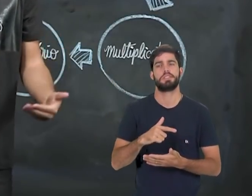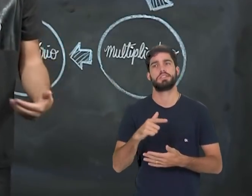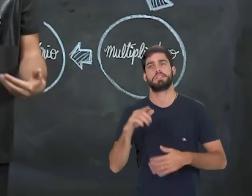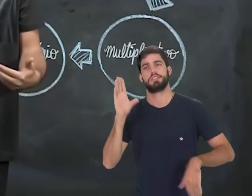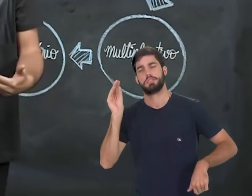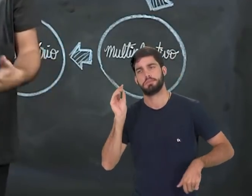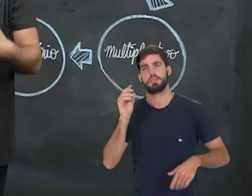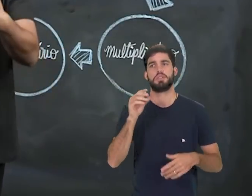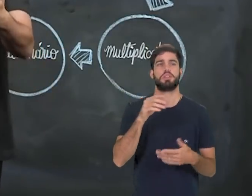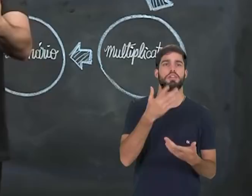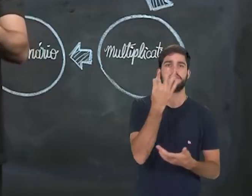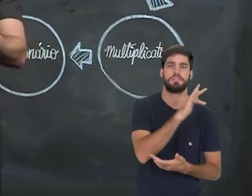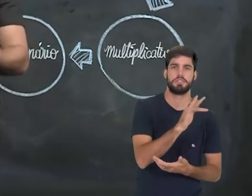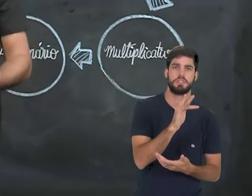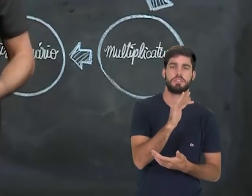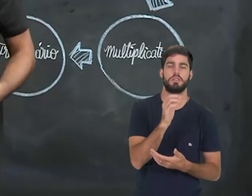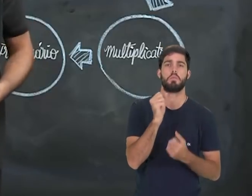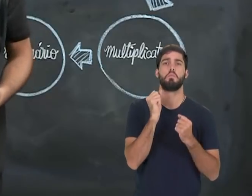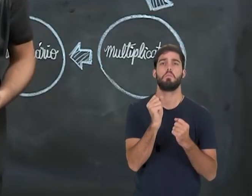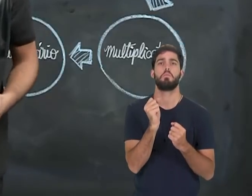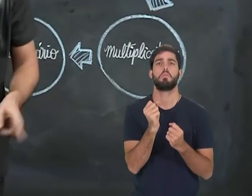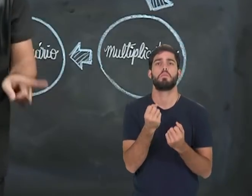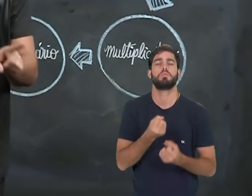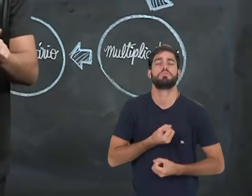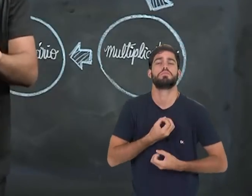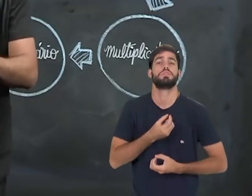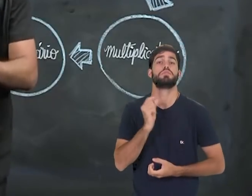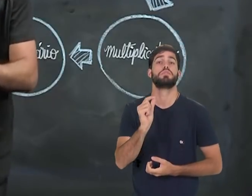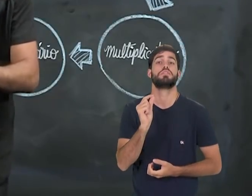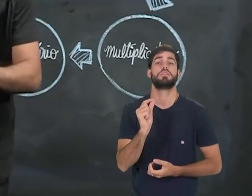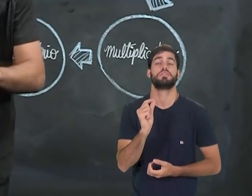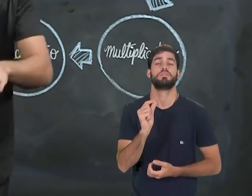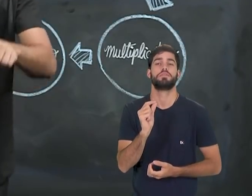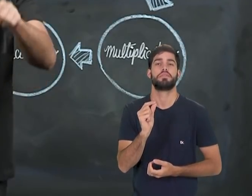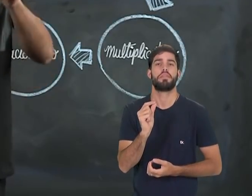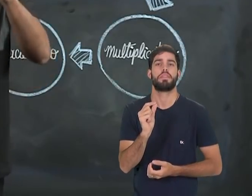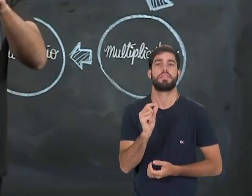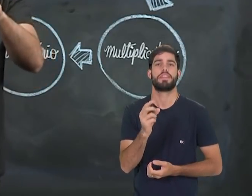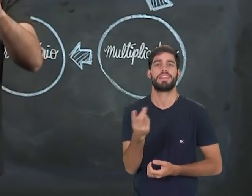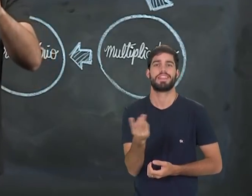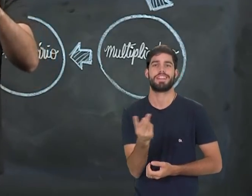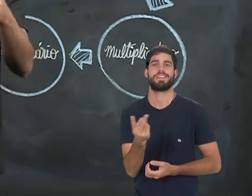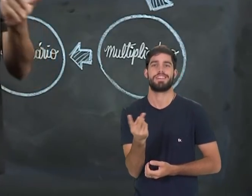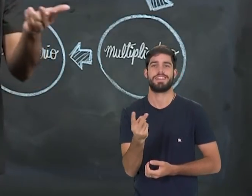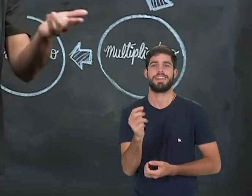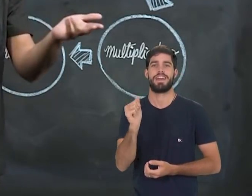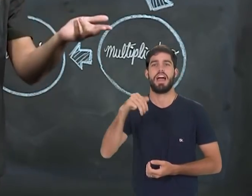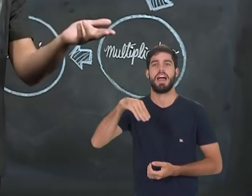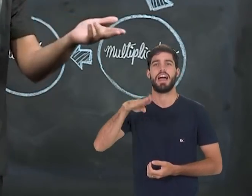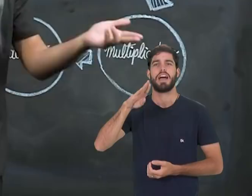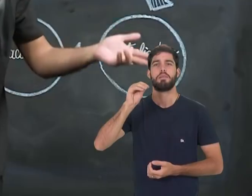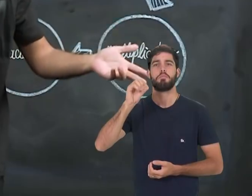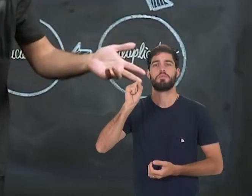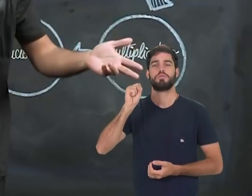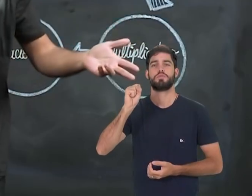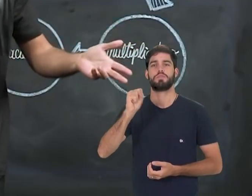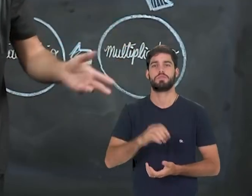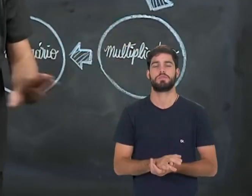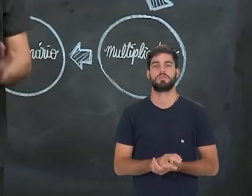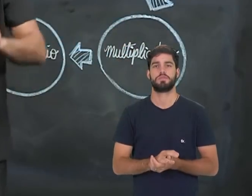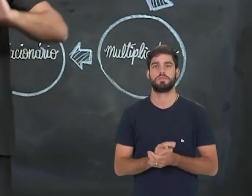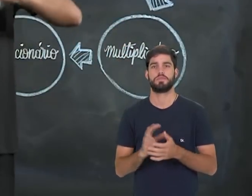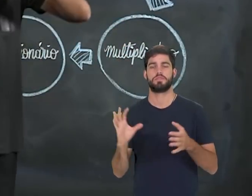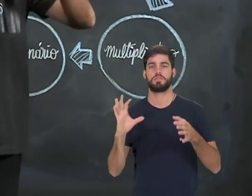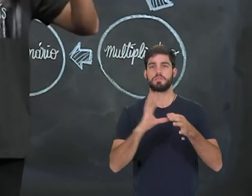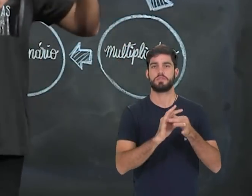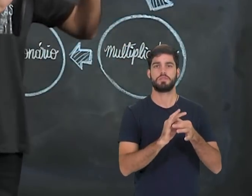expressão espanhola e francesa, você pode usar a expressão ambas, que concorda com o termo anterior. O que é que significa isso? Concordar com o termo